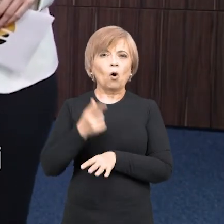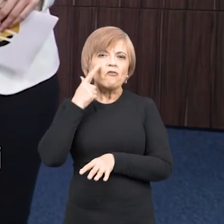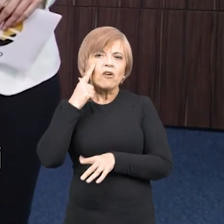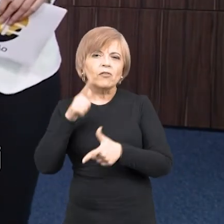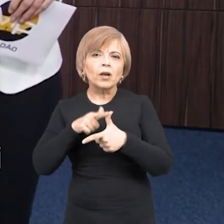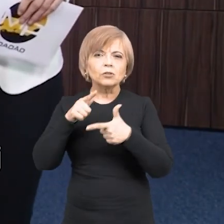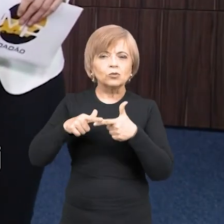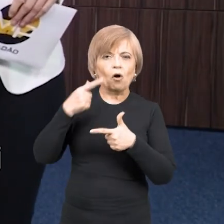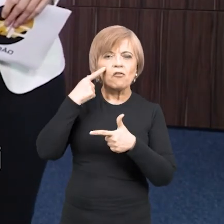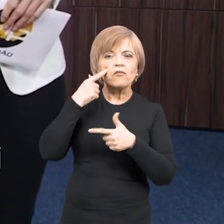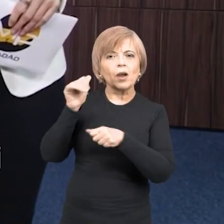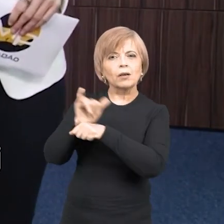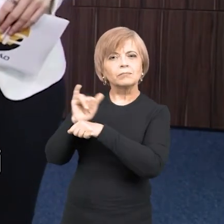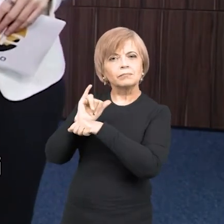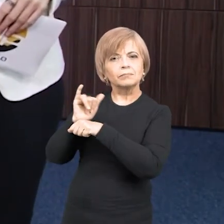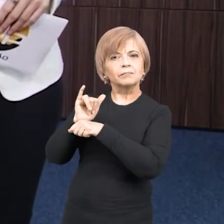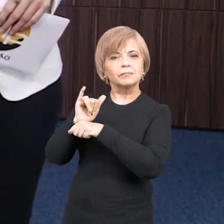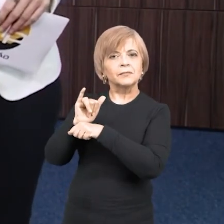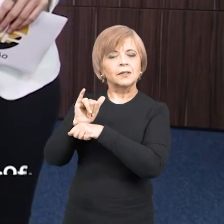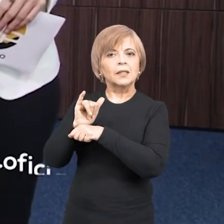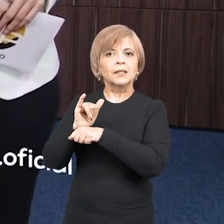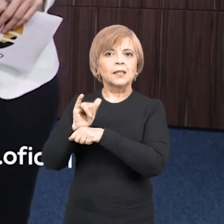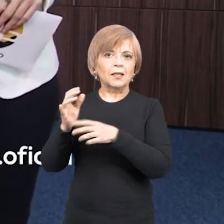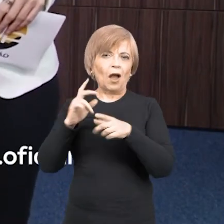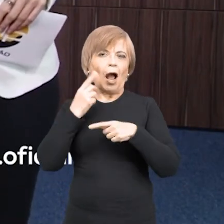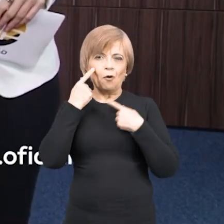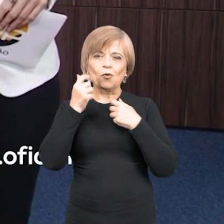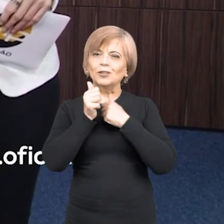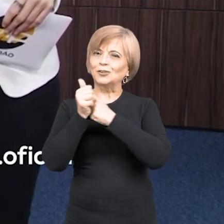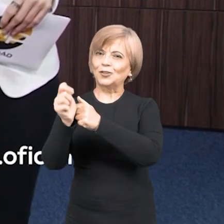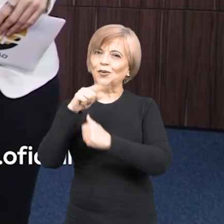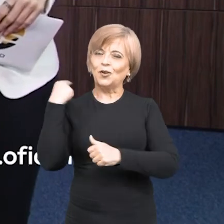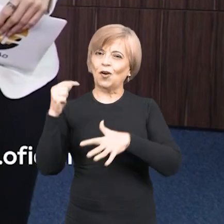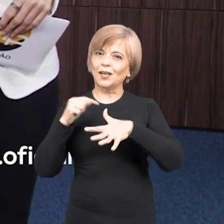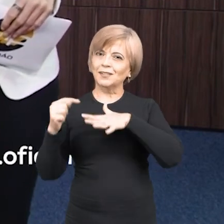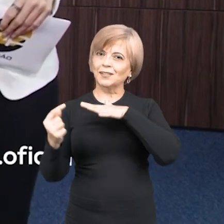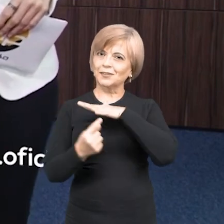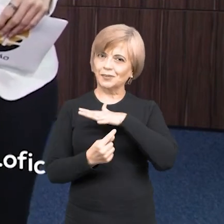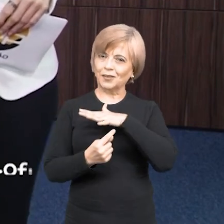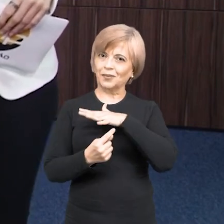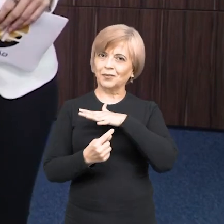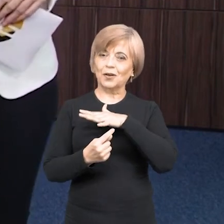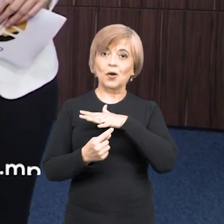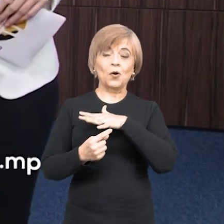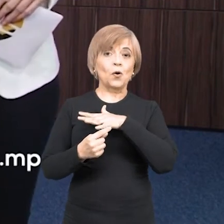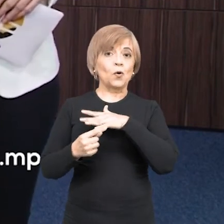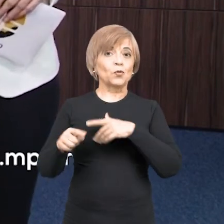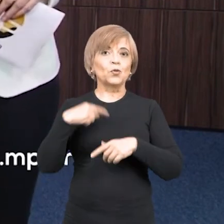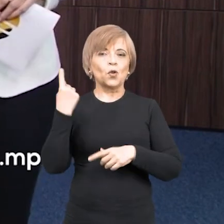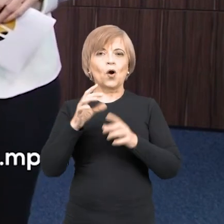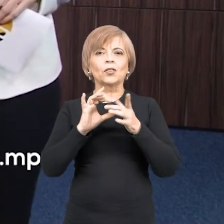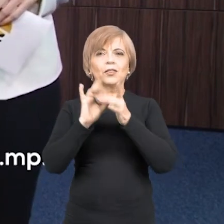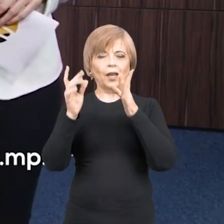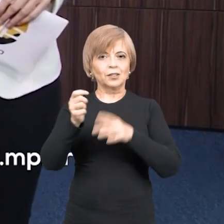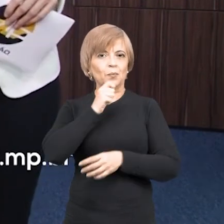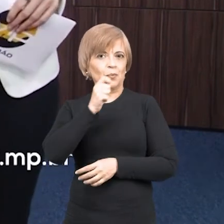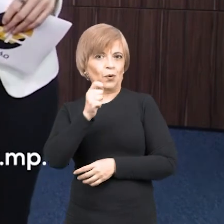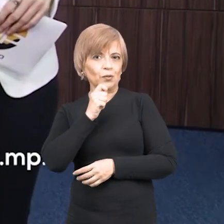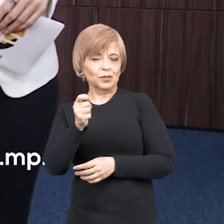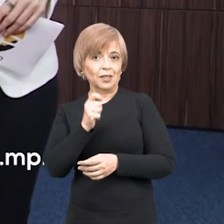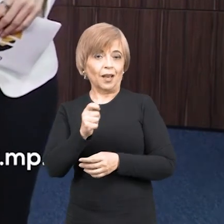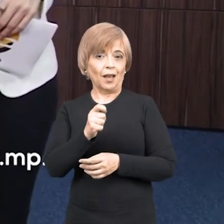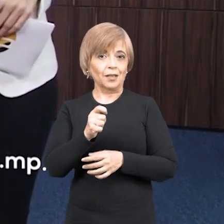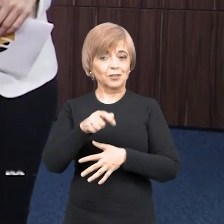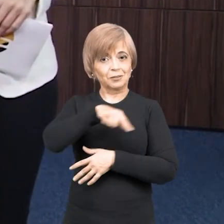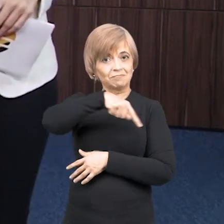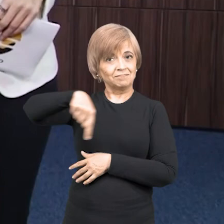edição, acesse o canal do MPRJ no YouTube. Não deixe de nos acompanhar nas nossas redes sociais. O programa também está disponível em